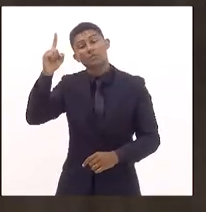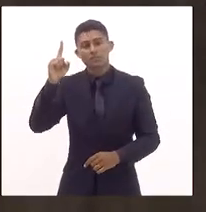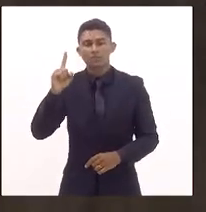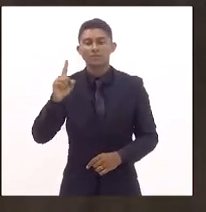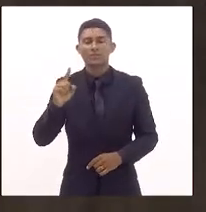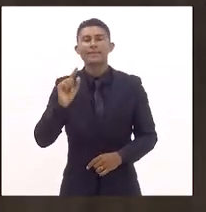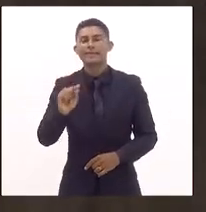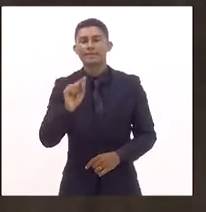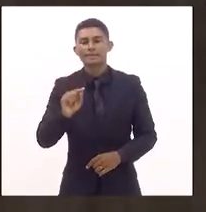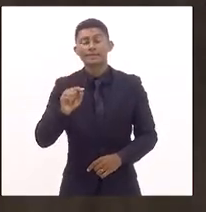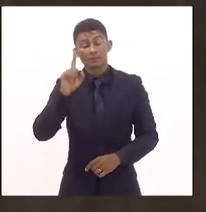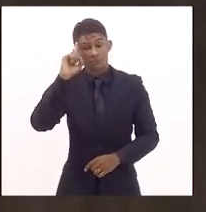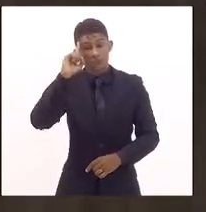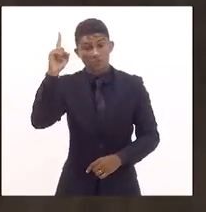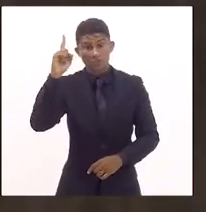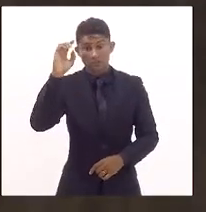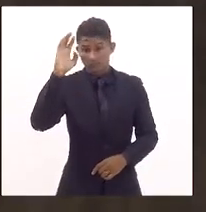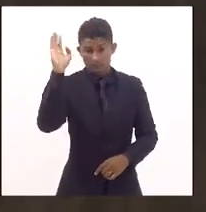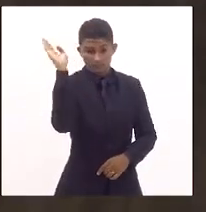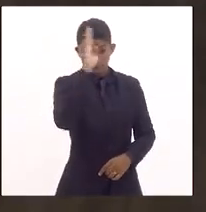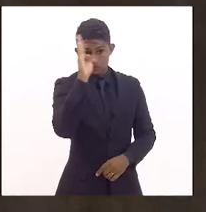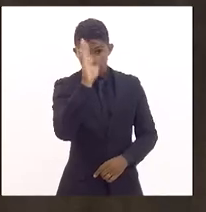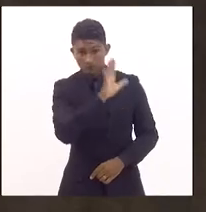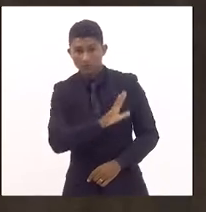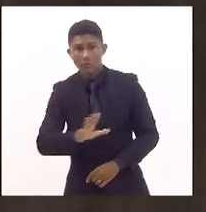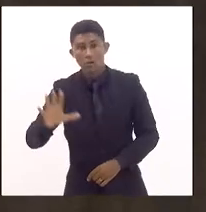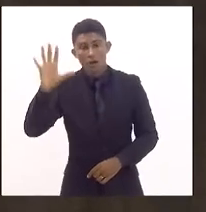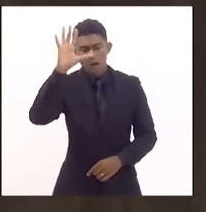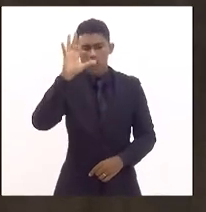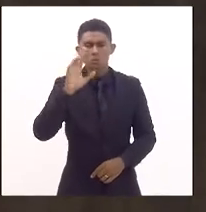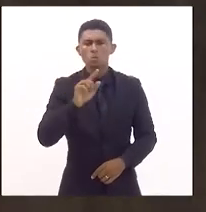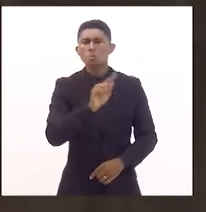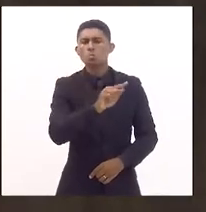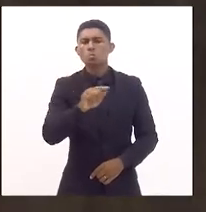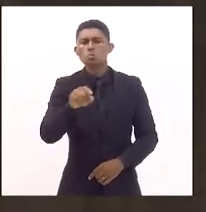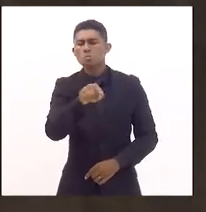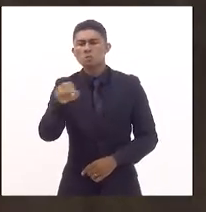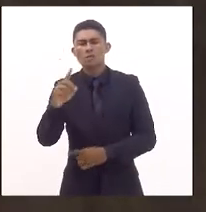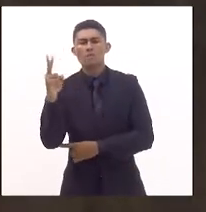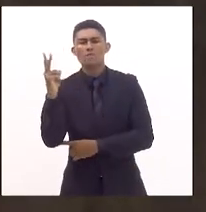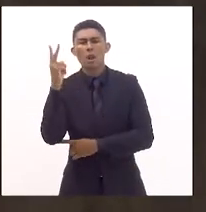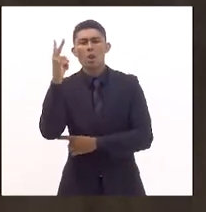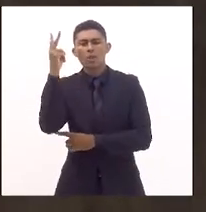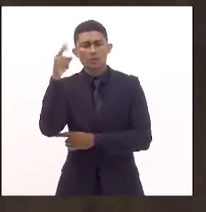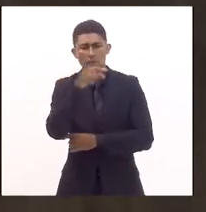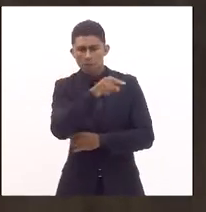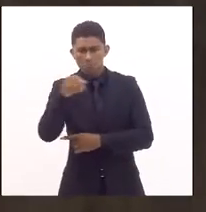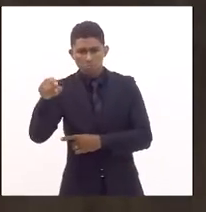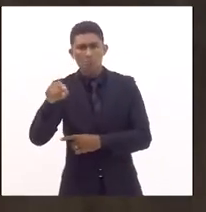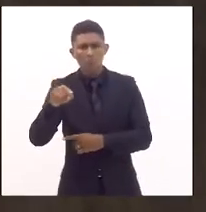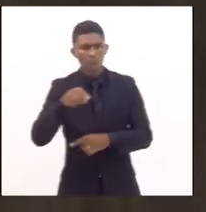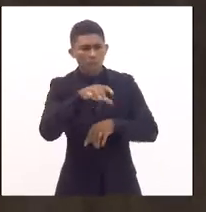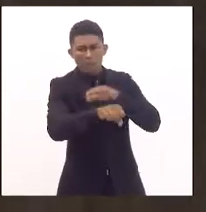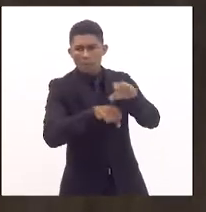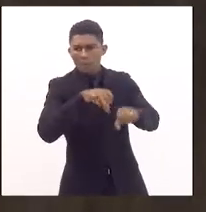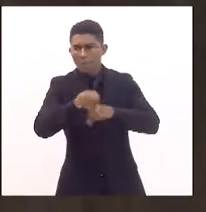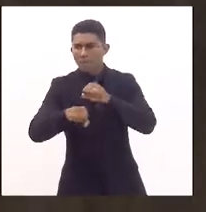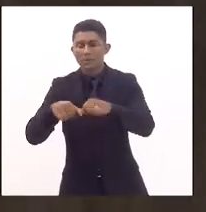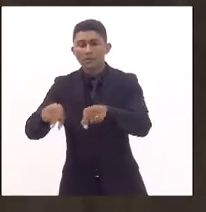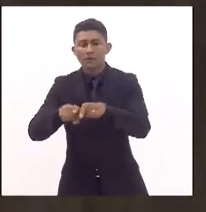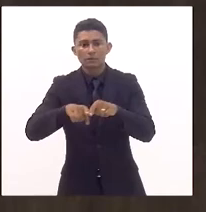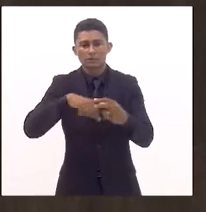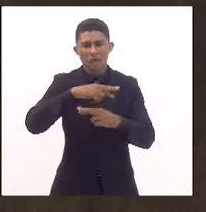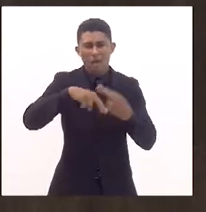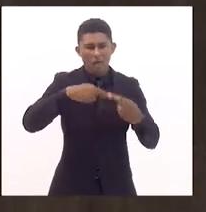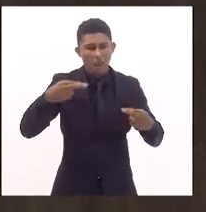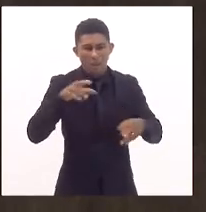Dia Nacional, né, da valorização, de entender a importância da coleta e da reciclagem, mas